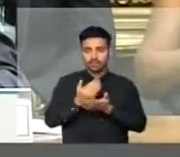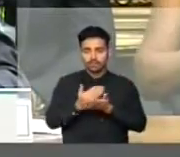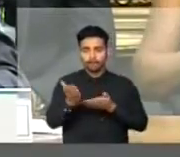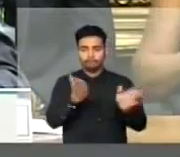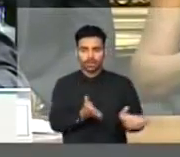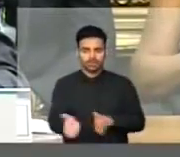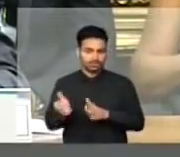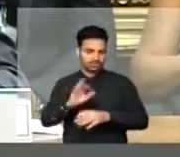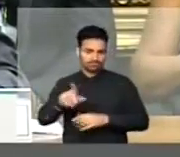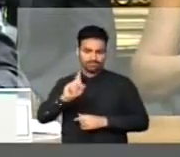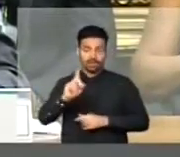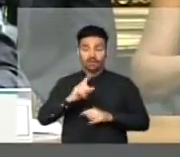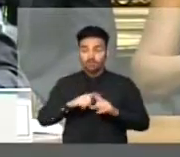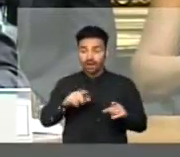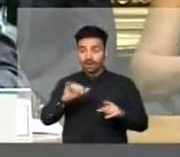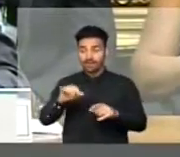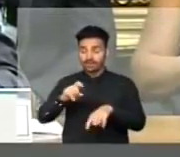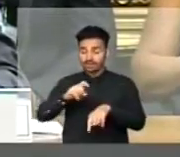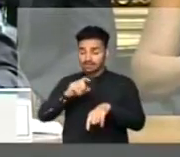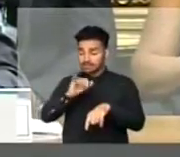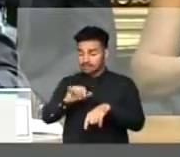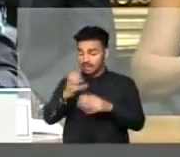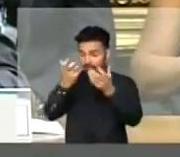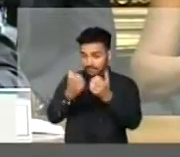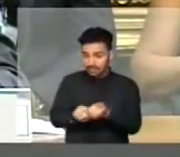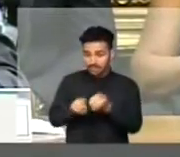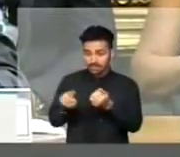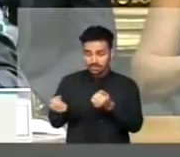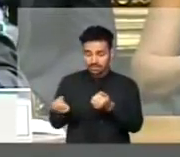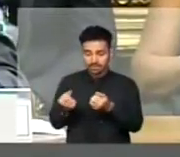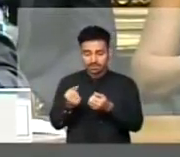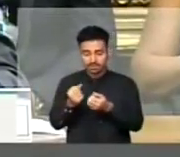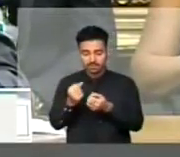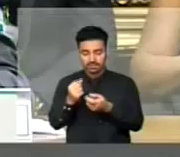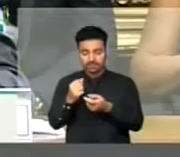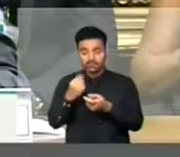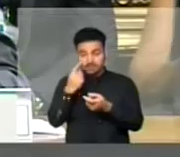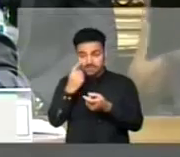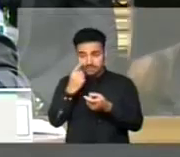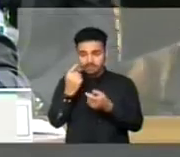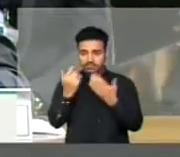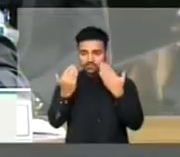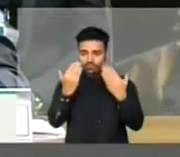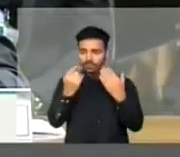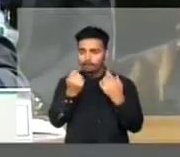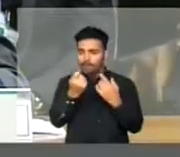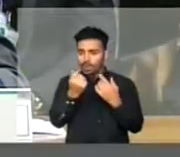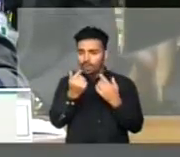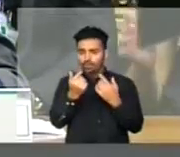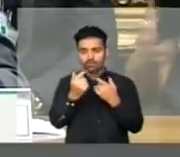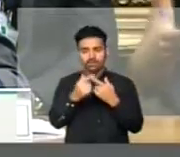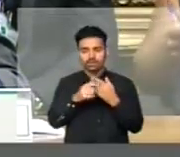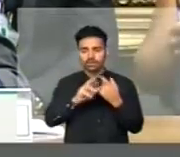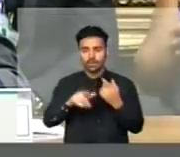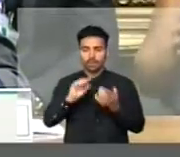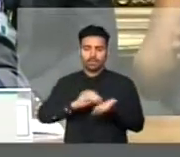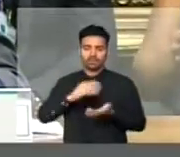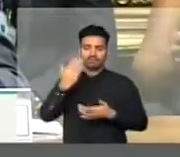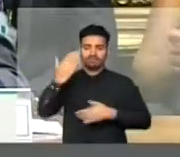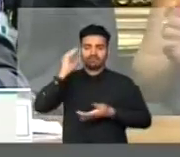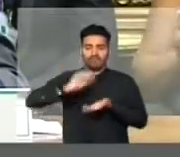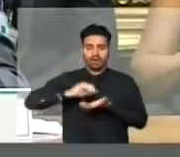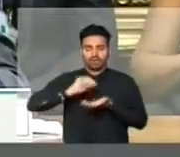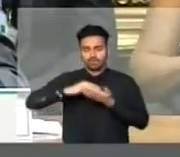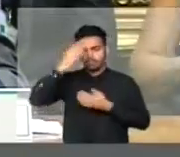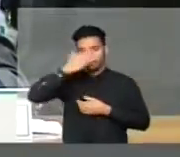Entretanto, na admissibilidade jurídica, quando se fala em indícios mínimos, não se está falando em falta de provas,